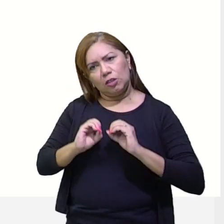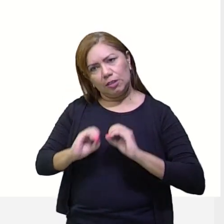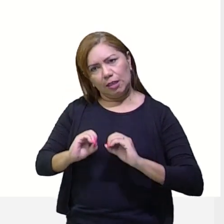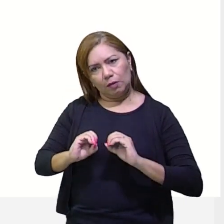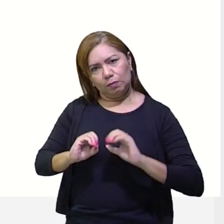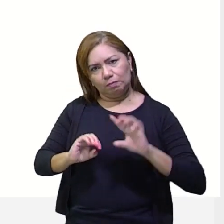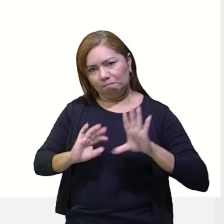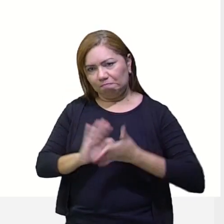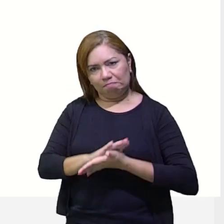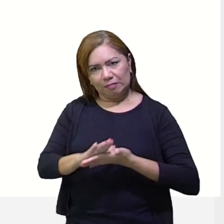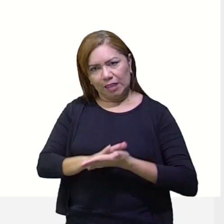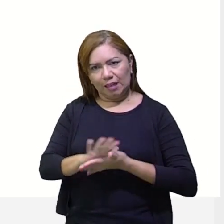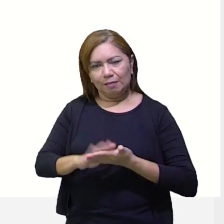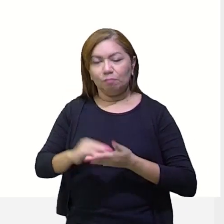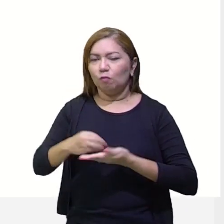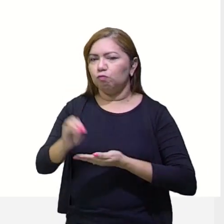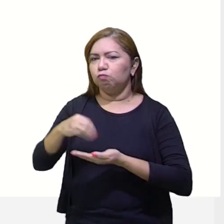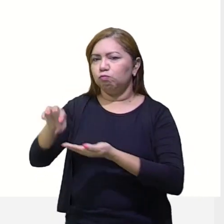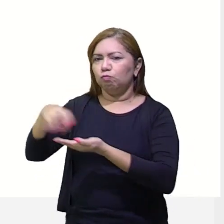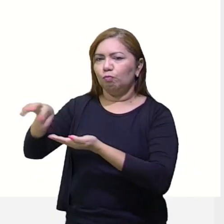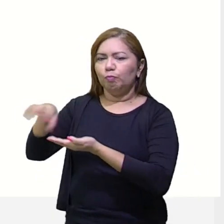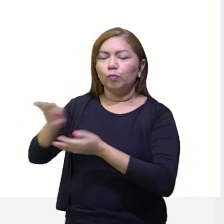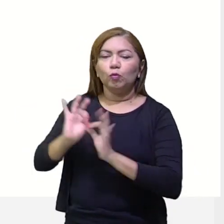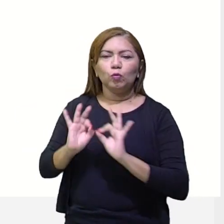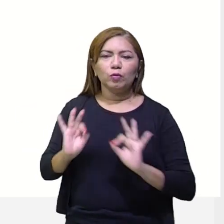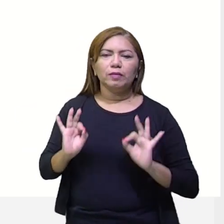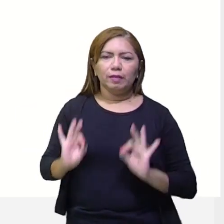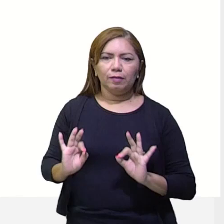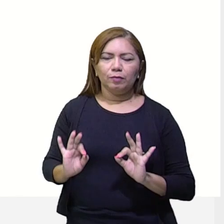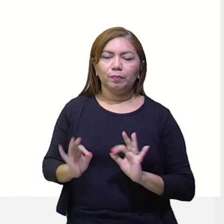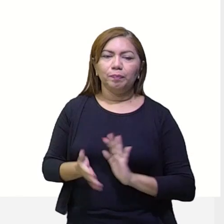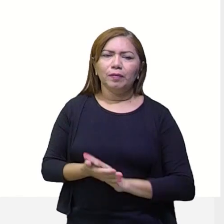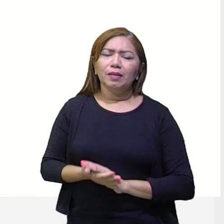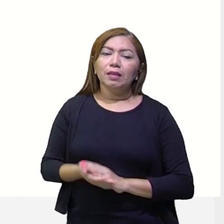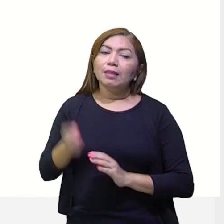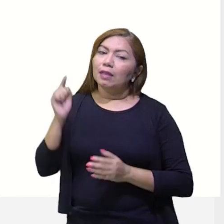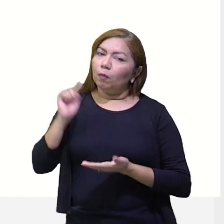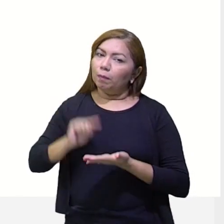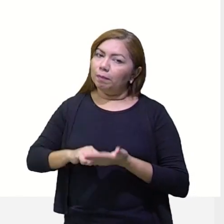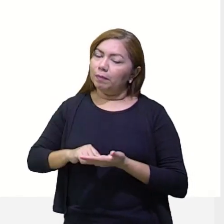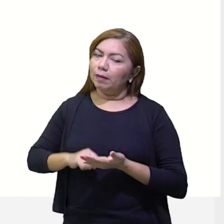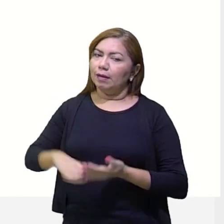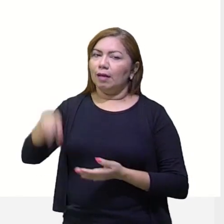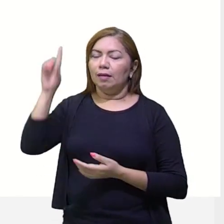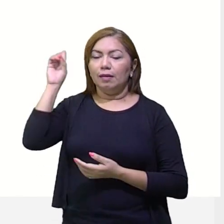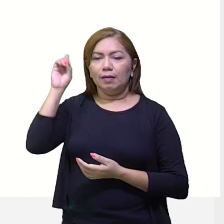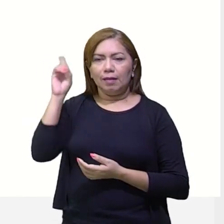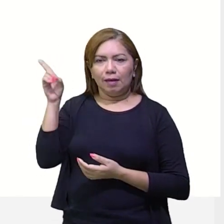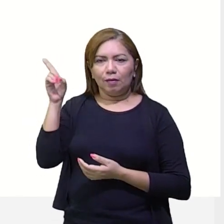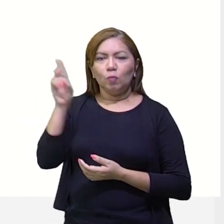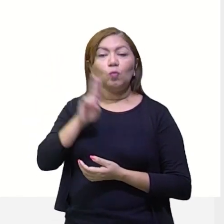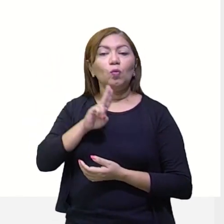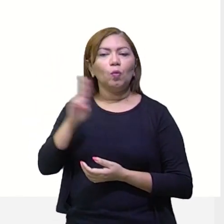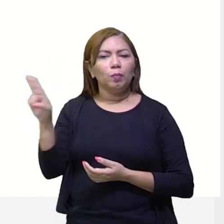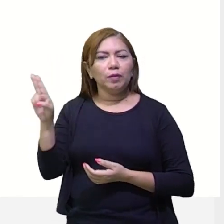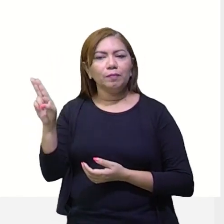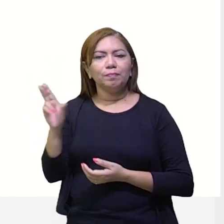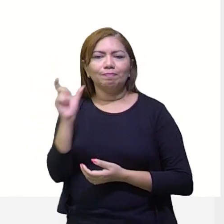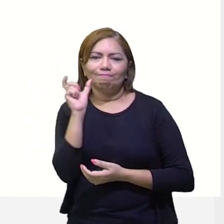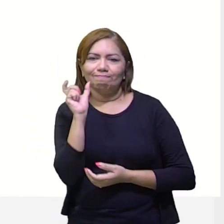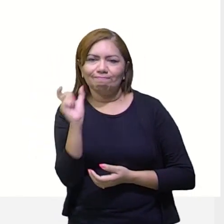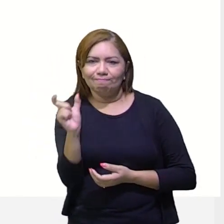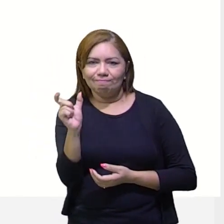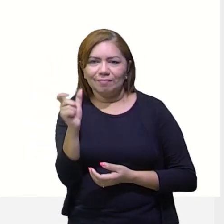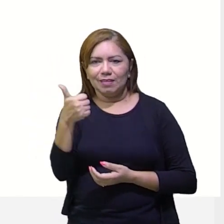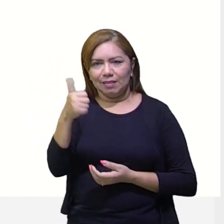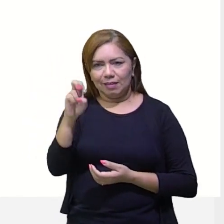a conta, correto? Vimos que quais são os elementos aqui da divisão? Aqui nós temos o quem? O